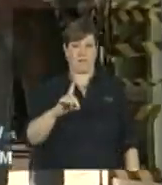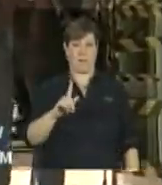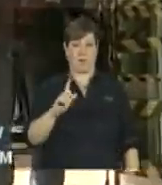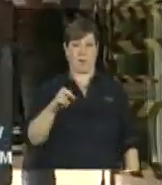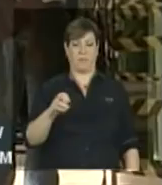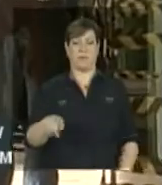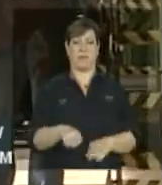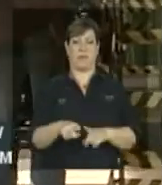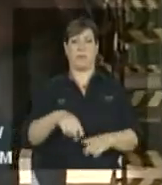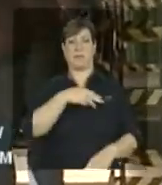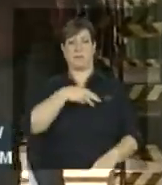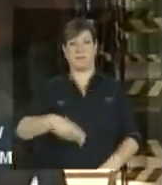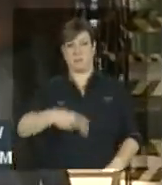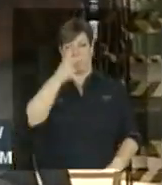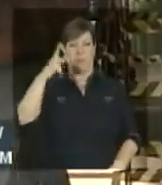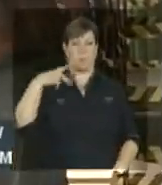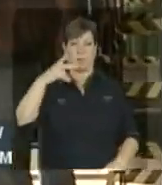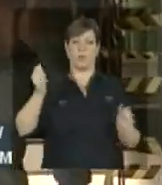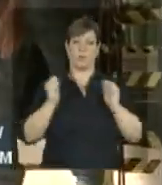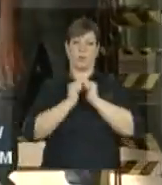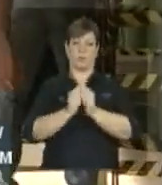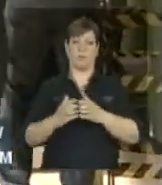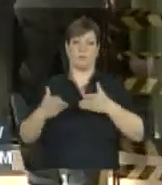e parlamentares.